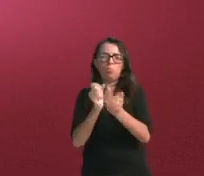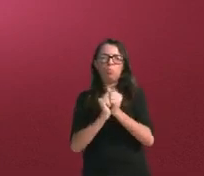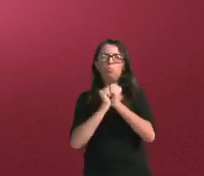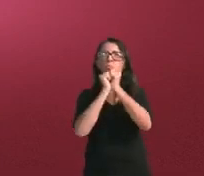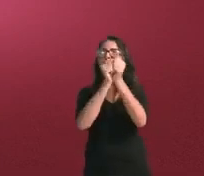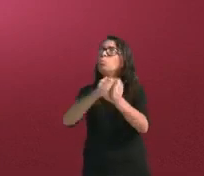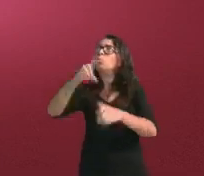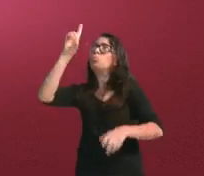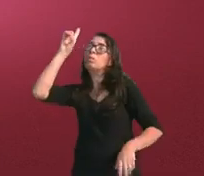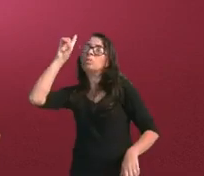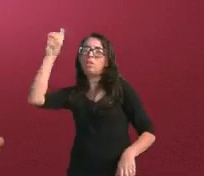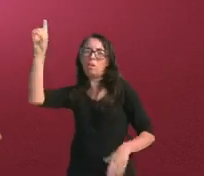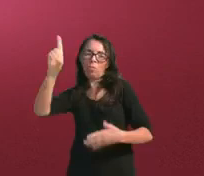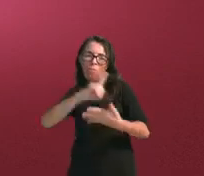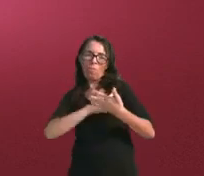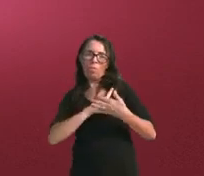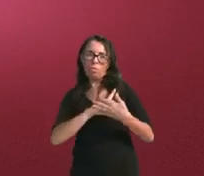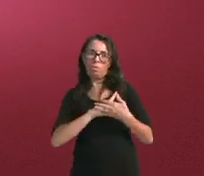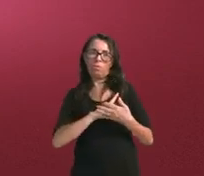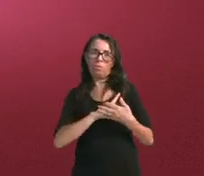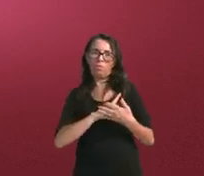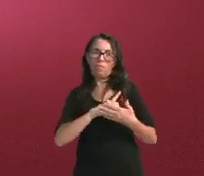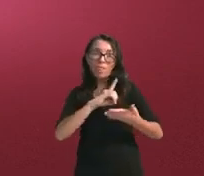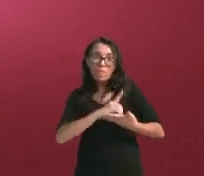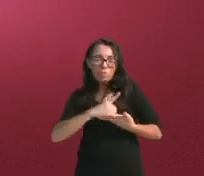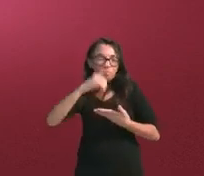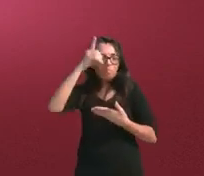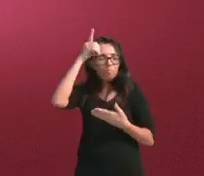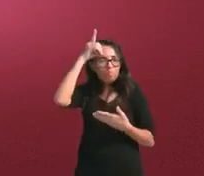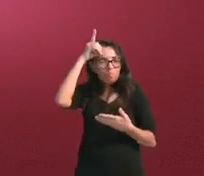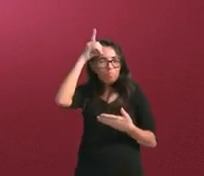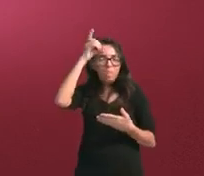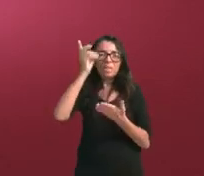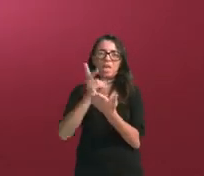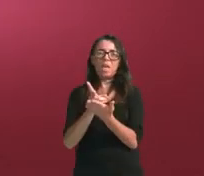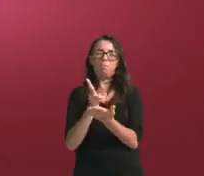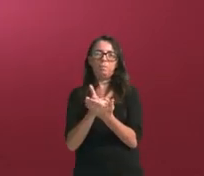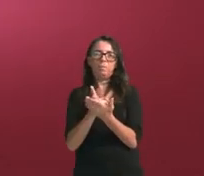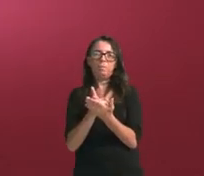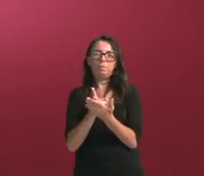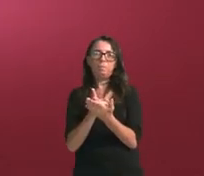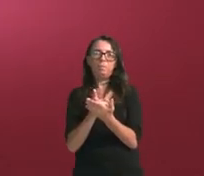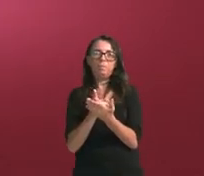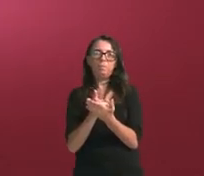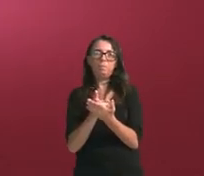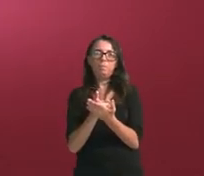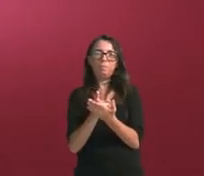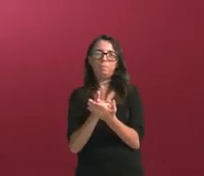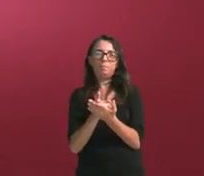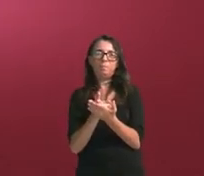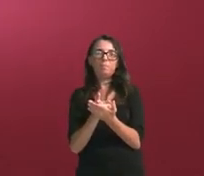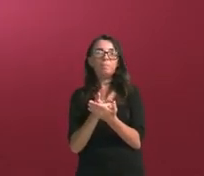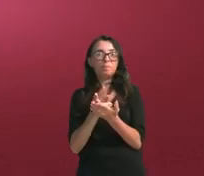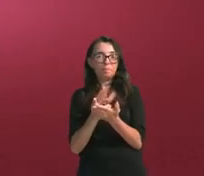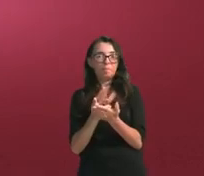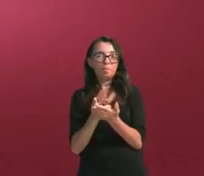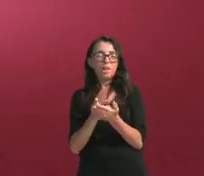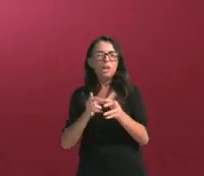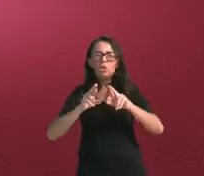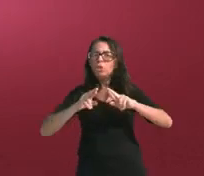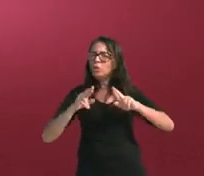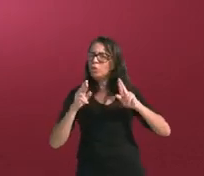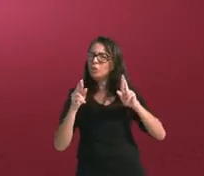pensar assim: só Deus pode realizar isso que está acontecendo com o fulano de tal, fulano de tal. Por